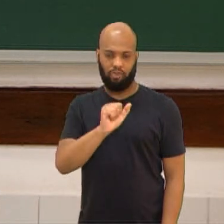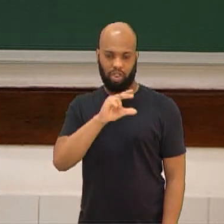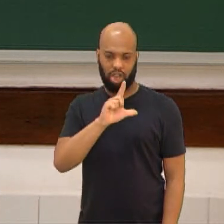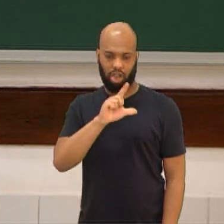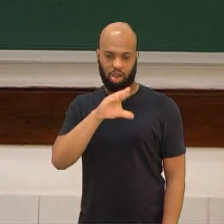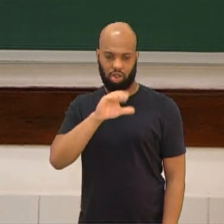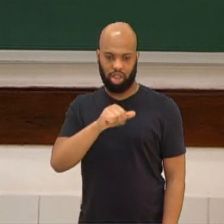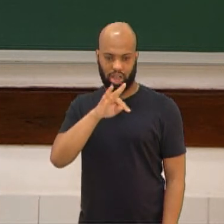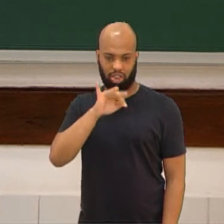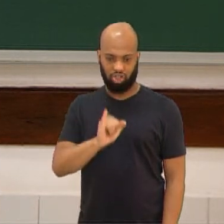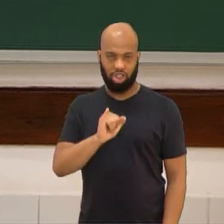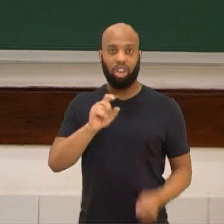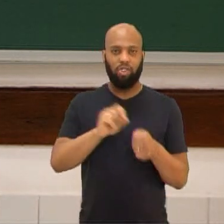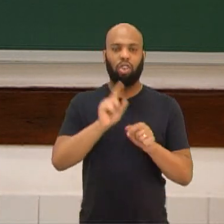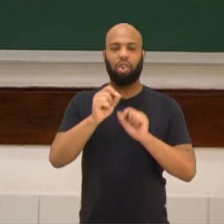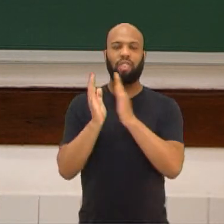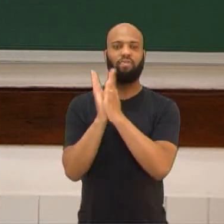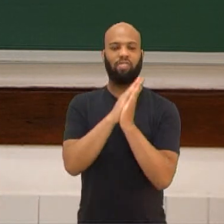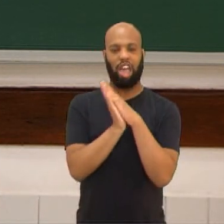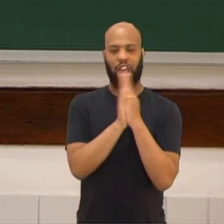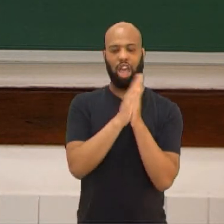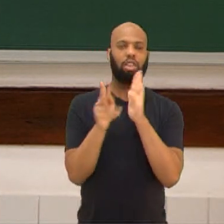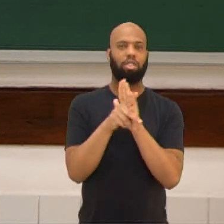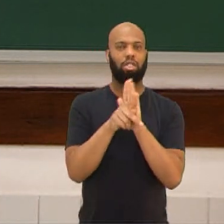Meia-Noite, em São Paulo.